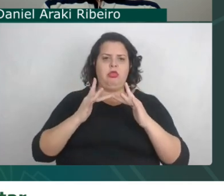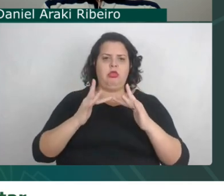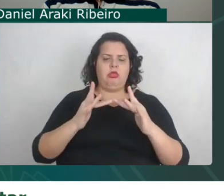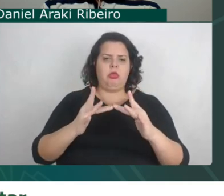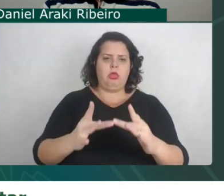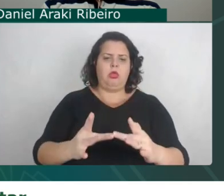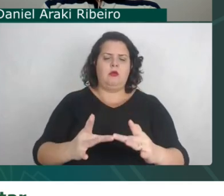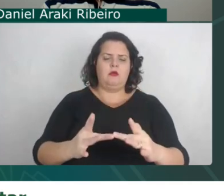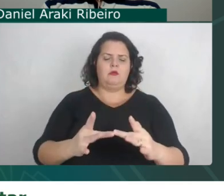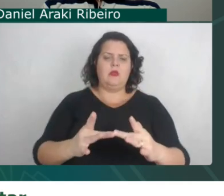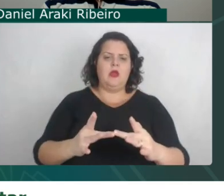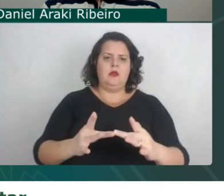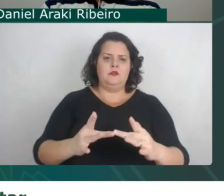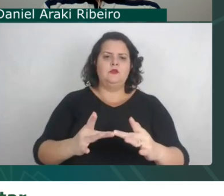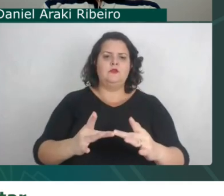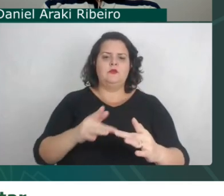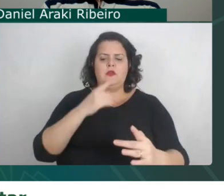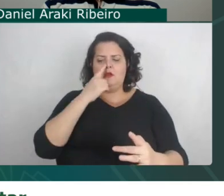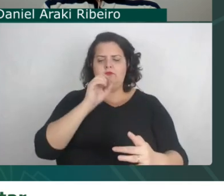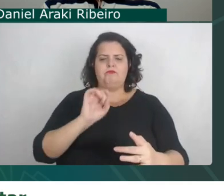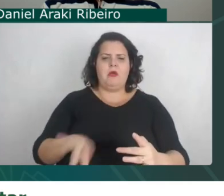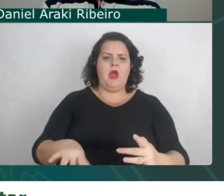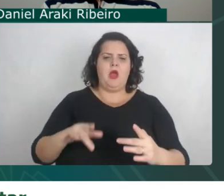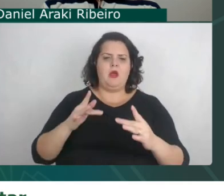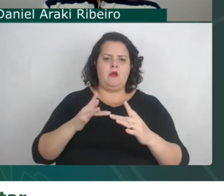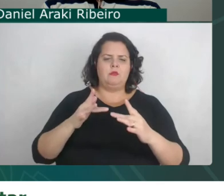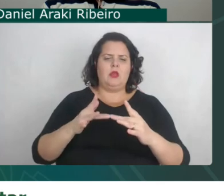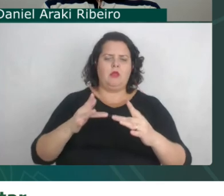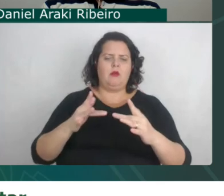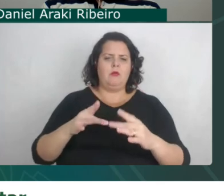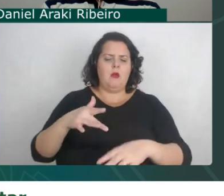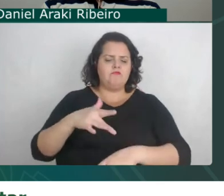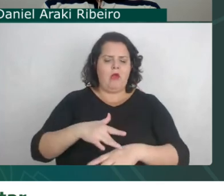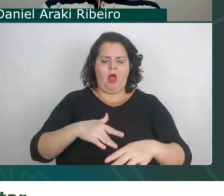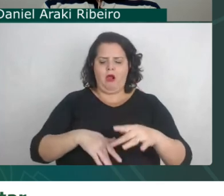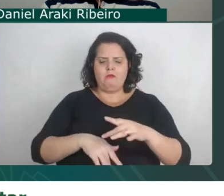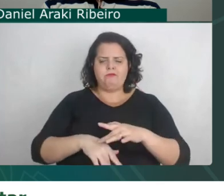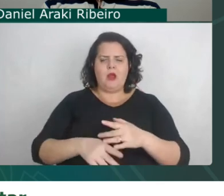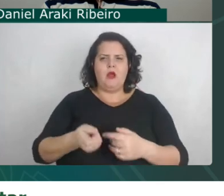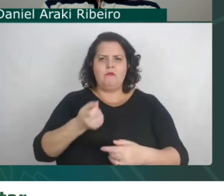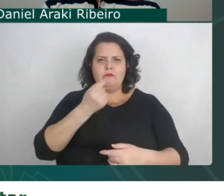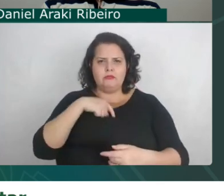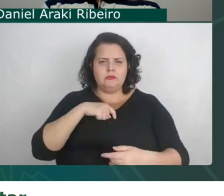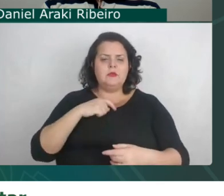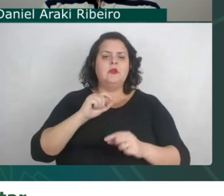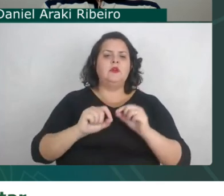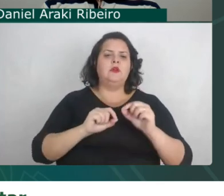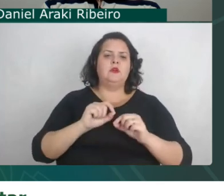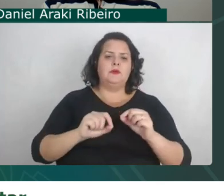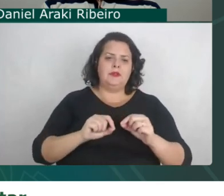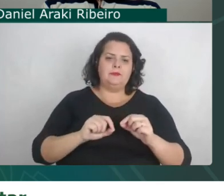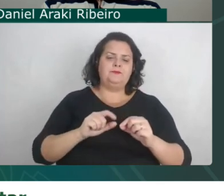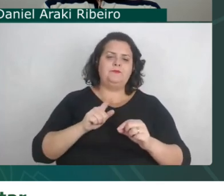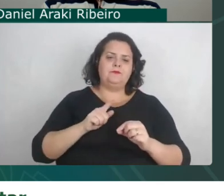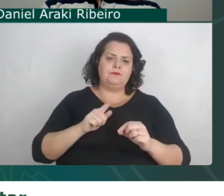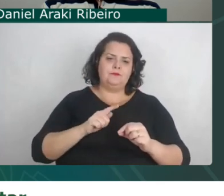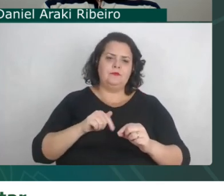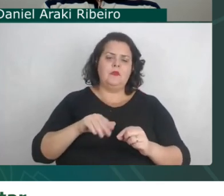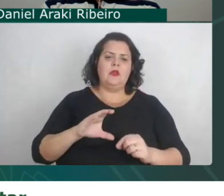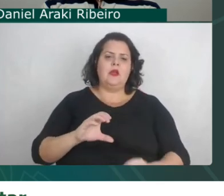ao descarte, né, a falta de saneamento, então a questão de você estar mais exposto aos efeitos